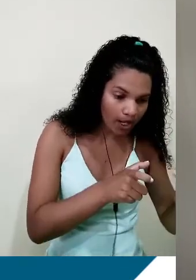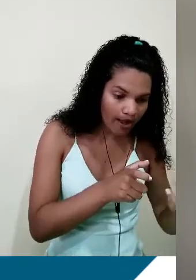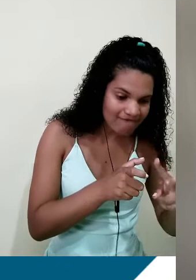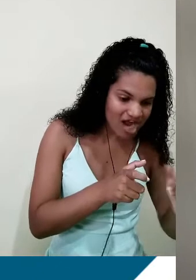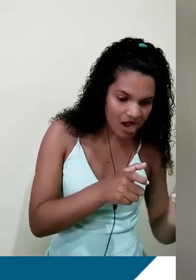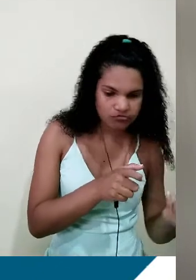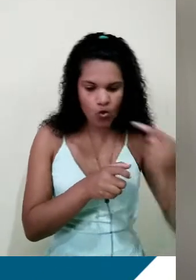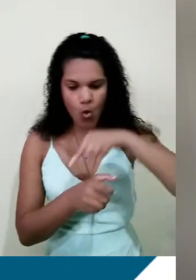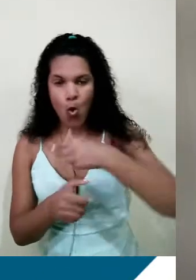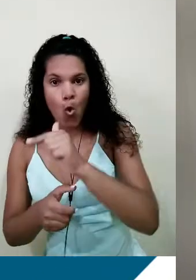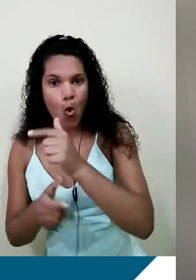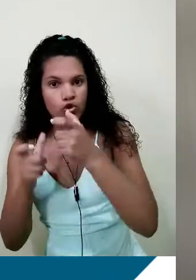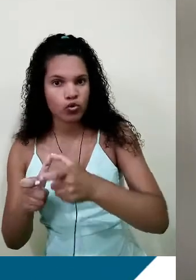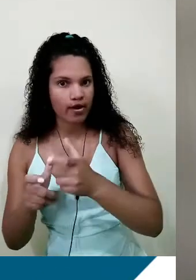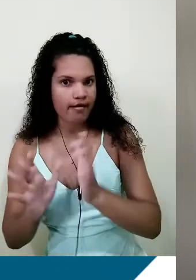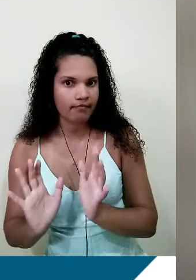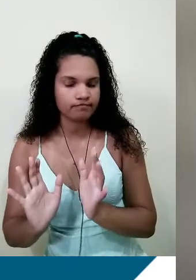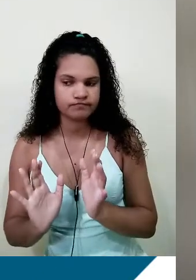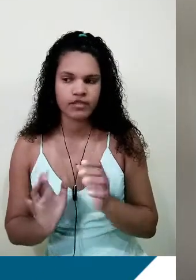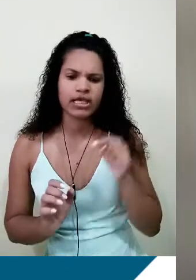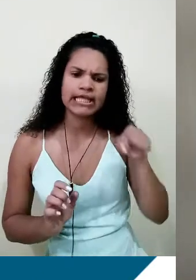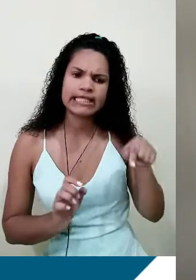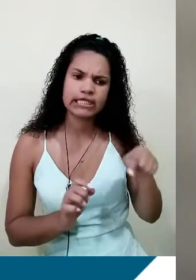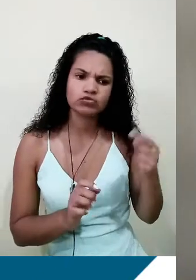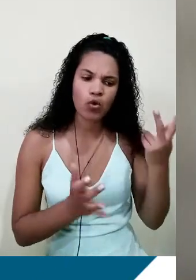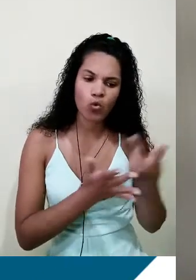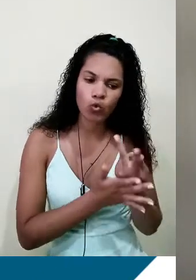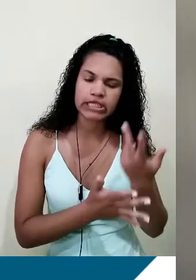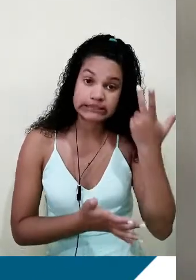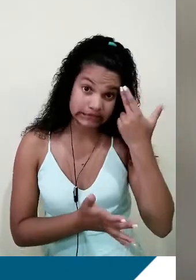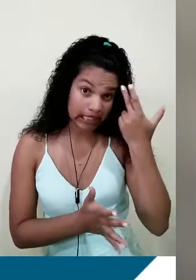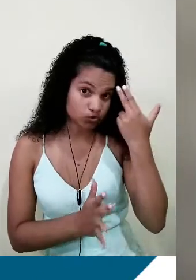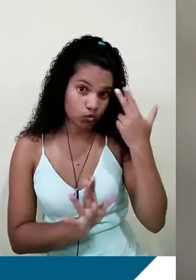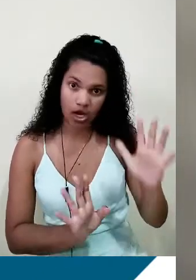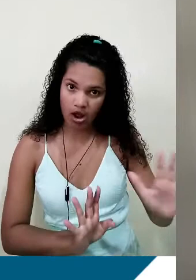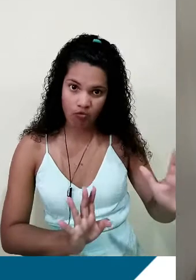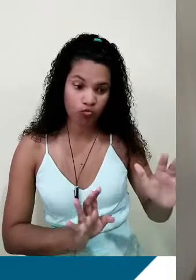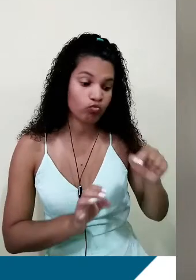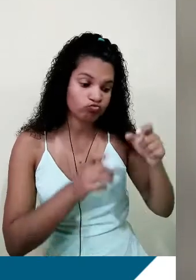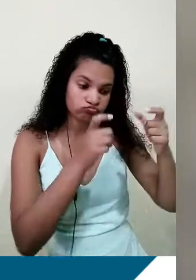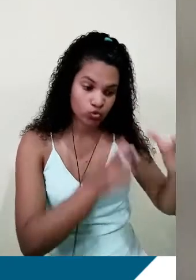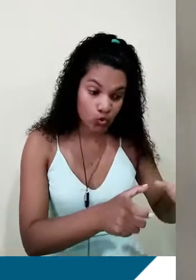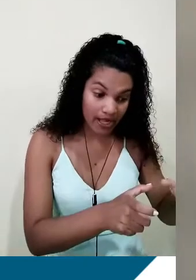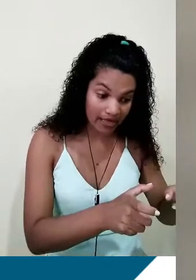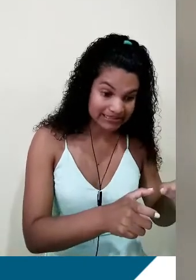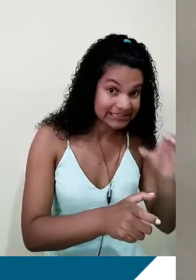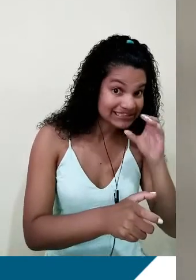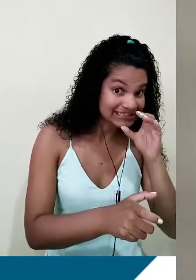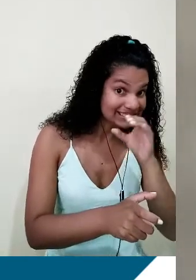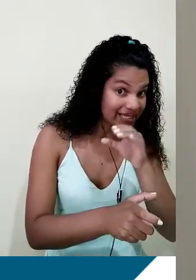ela ocorre de maneira natural do corpo mais aquecido, ou seja, com